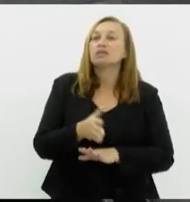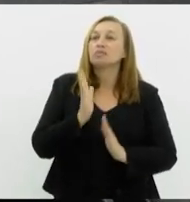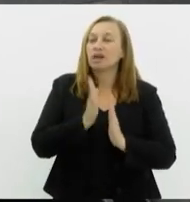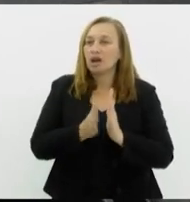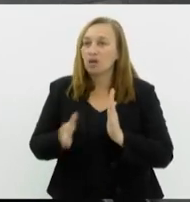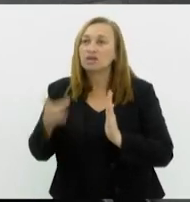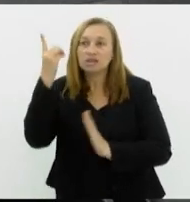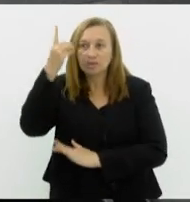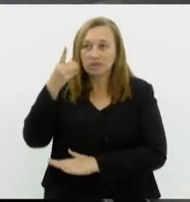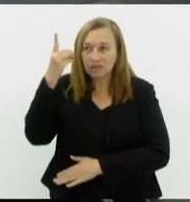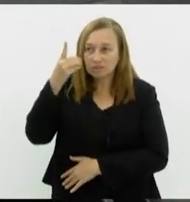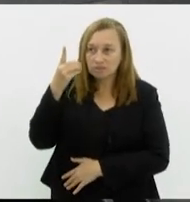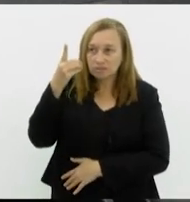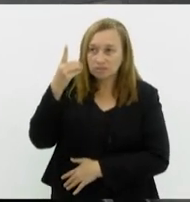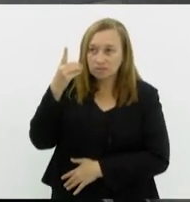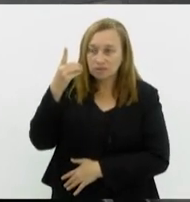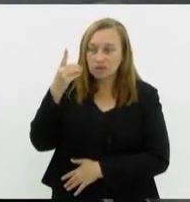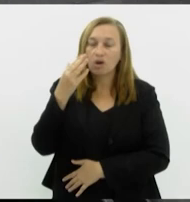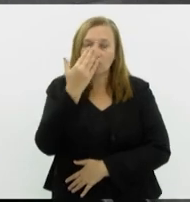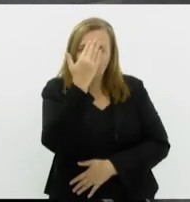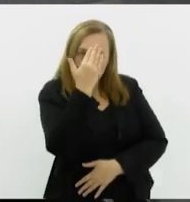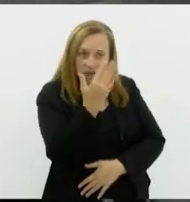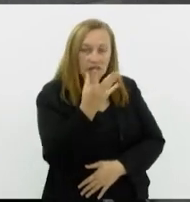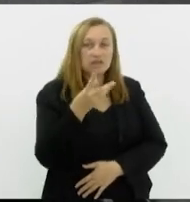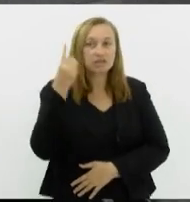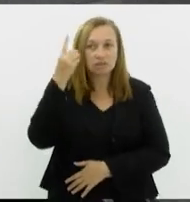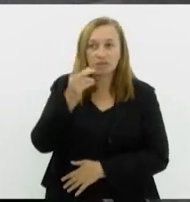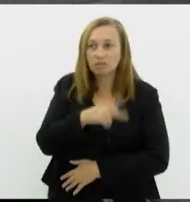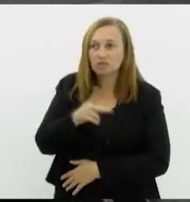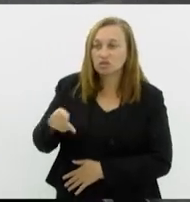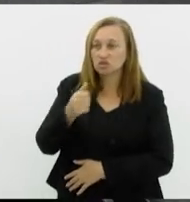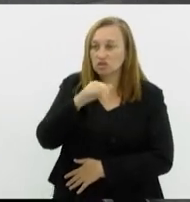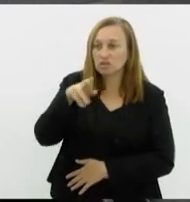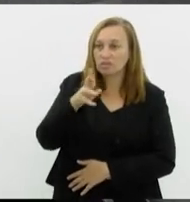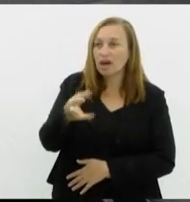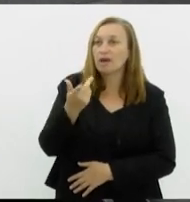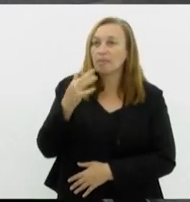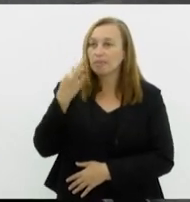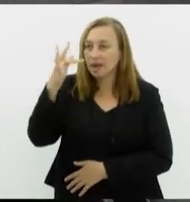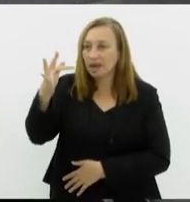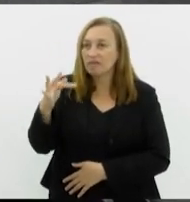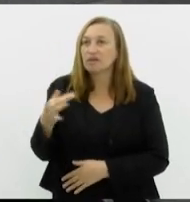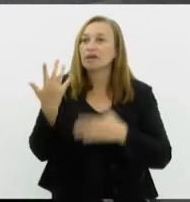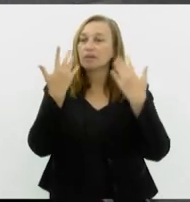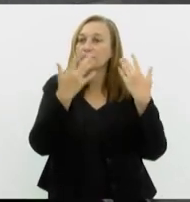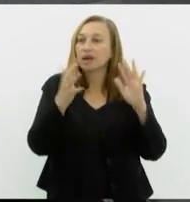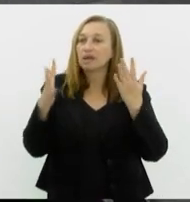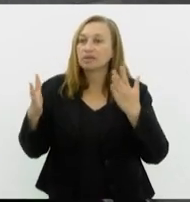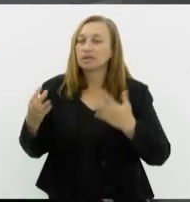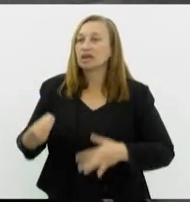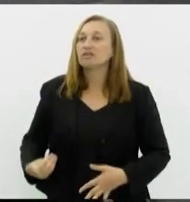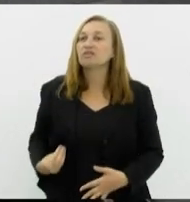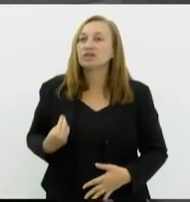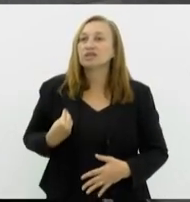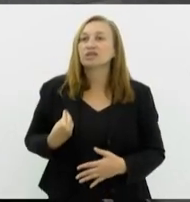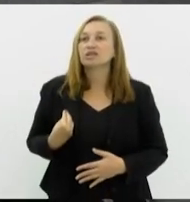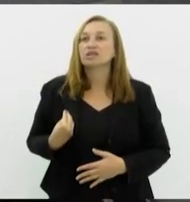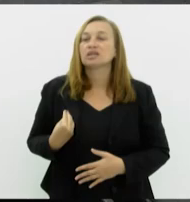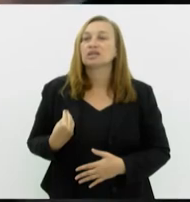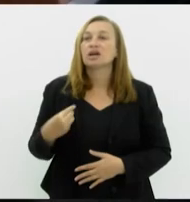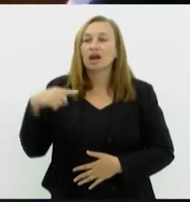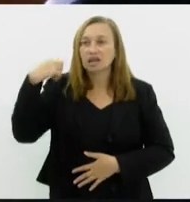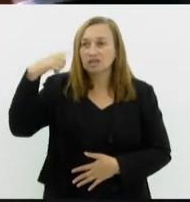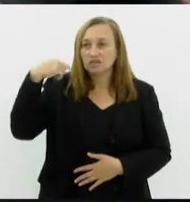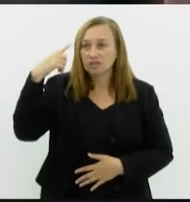ordem, deputado. Muito obrigada, deputado professor José Maia. Muito breve, para saudar aqui a presença do